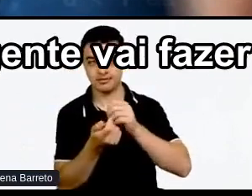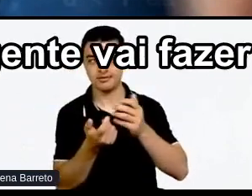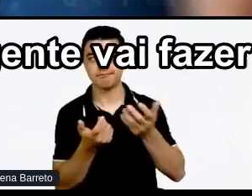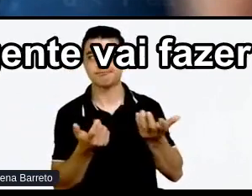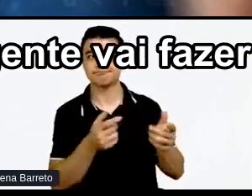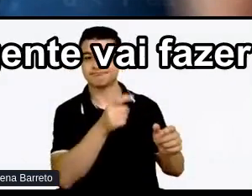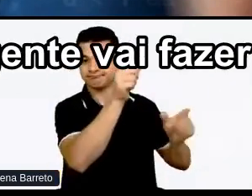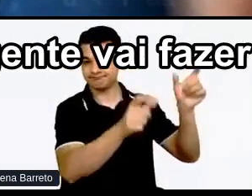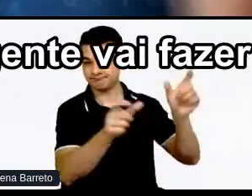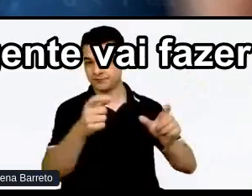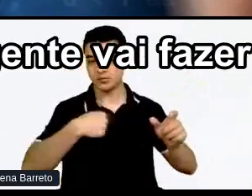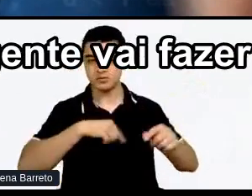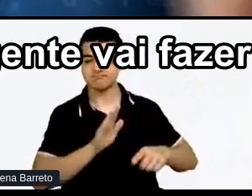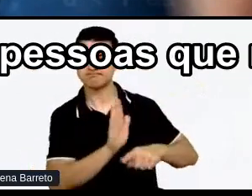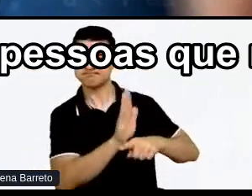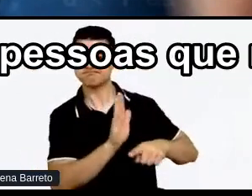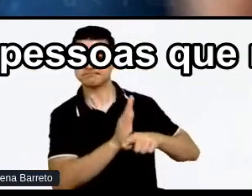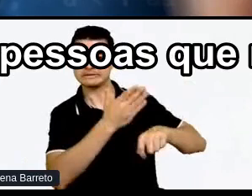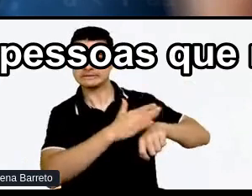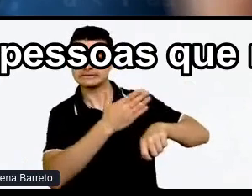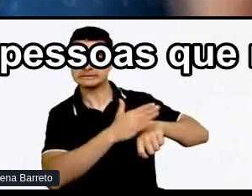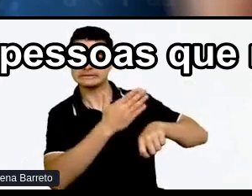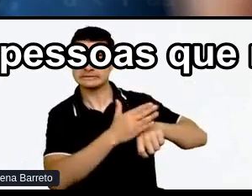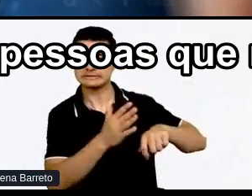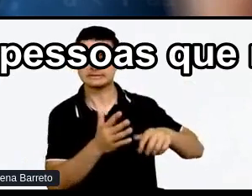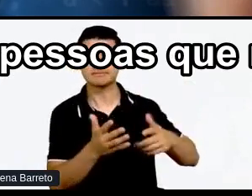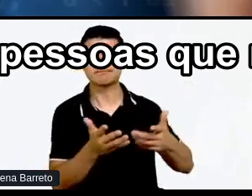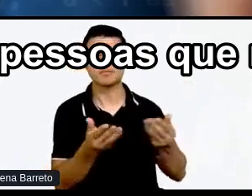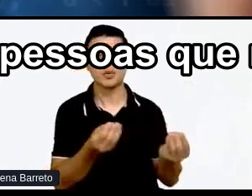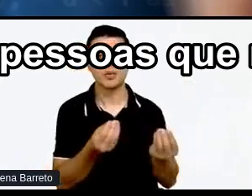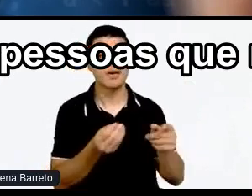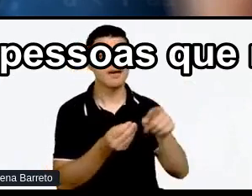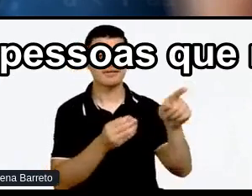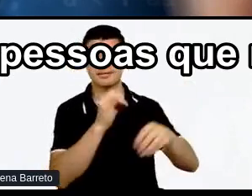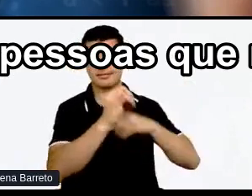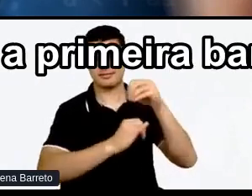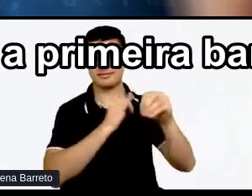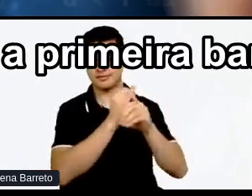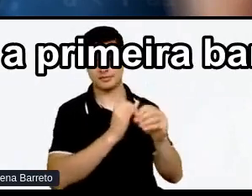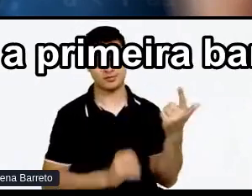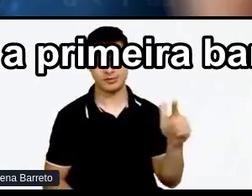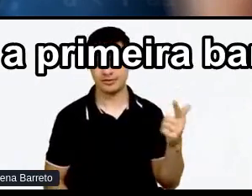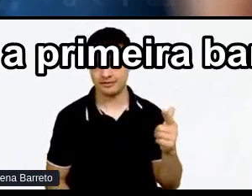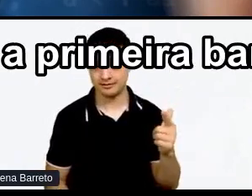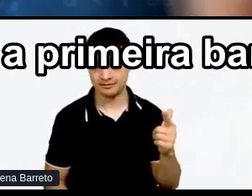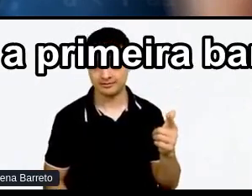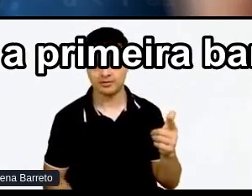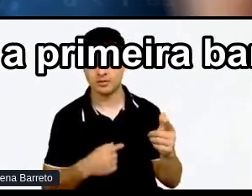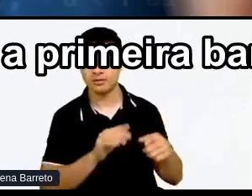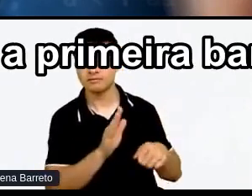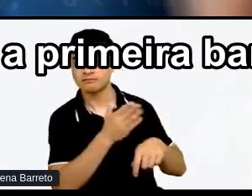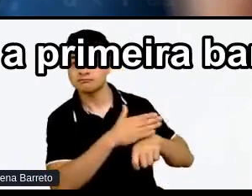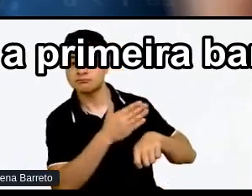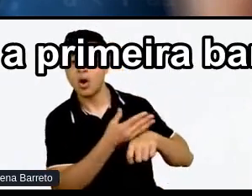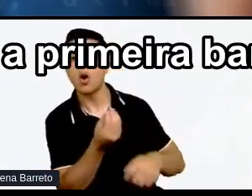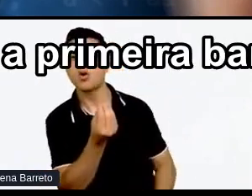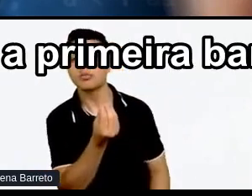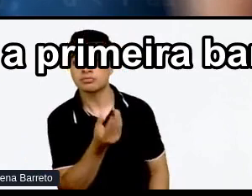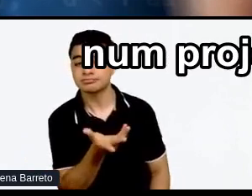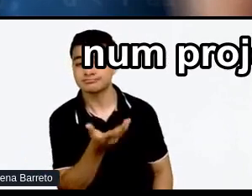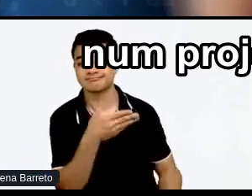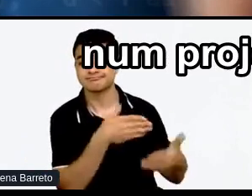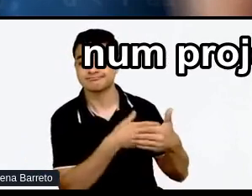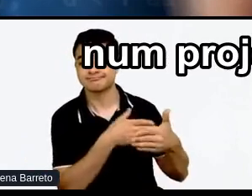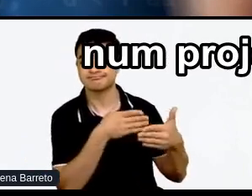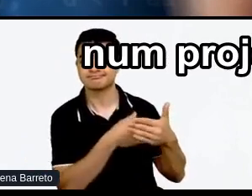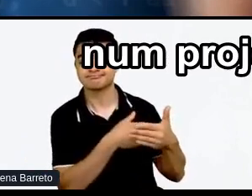maratona de programação com muitas pessoas que não têm acesso à internet? né? Então, foi a primeira barreira que a gente viu ali